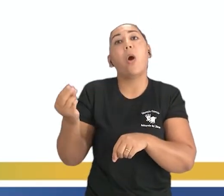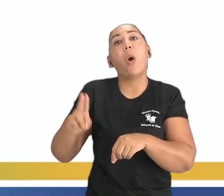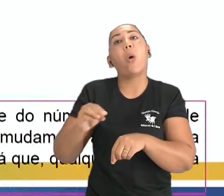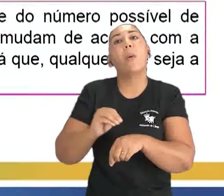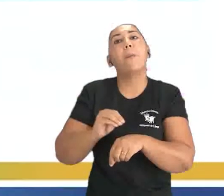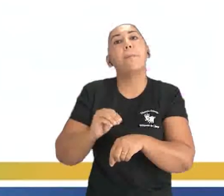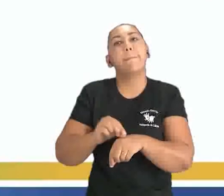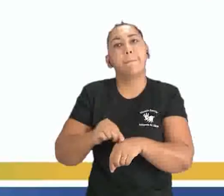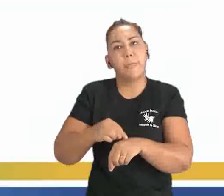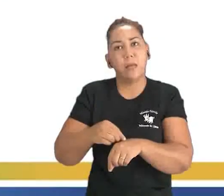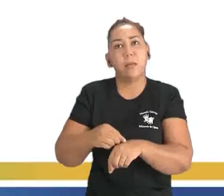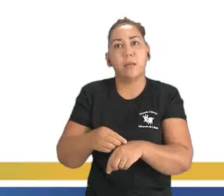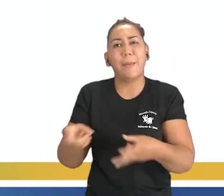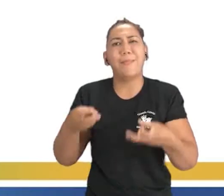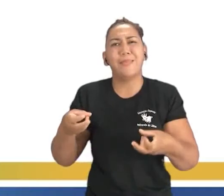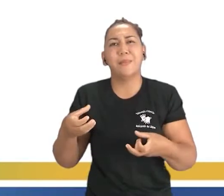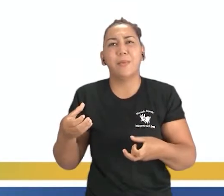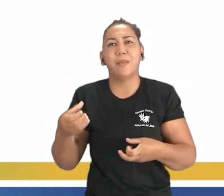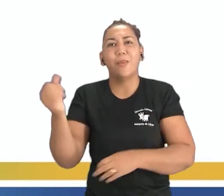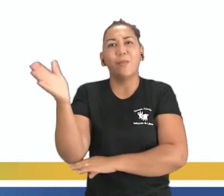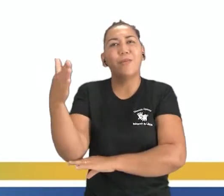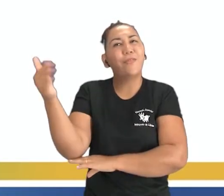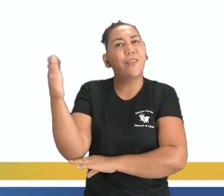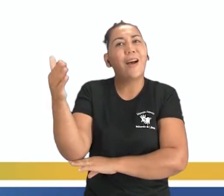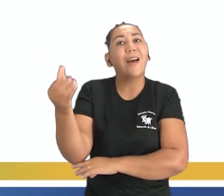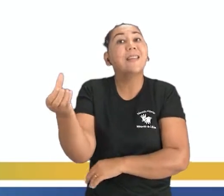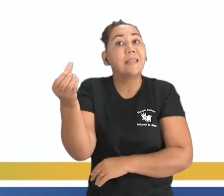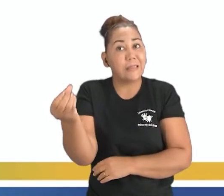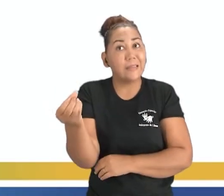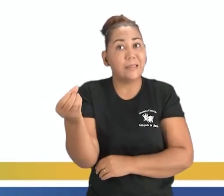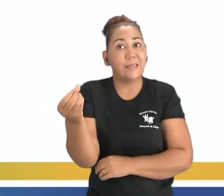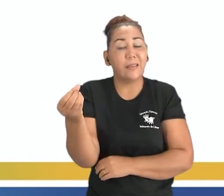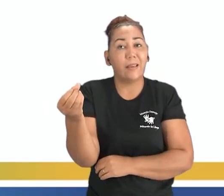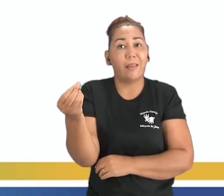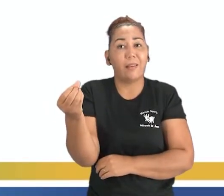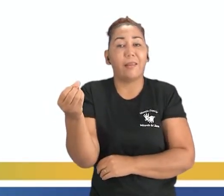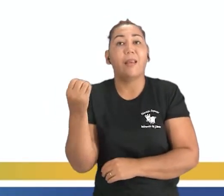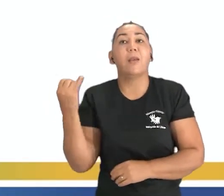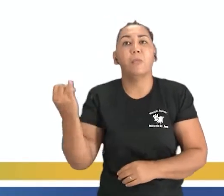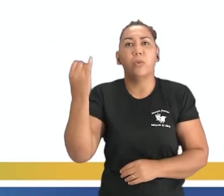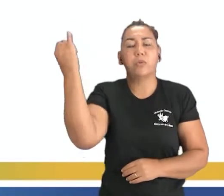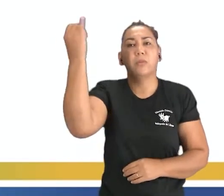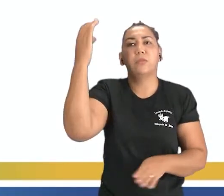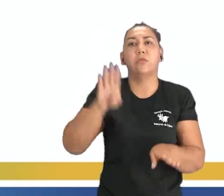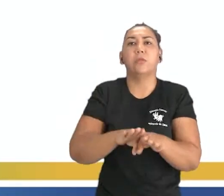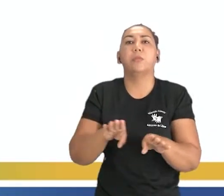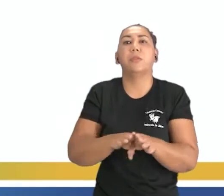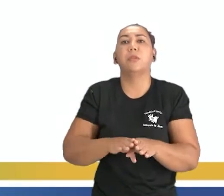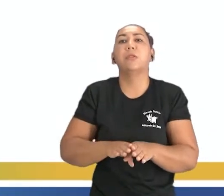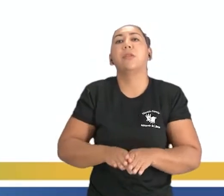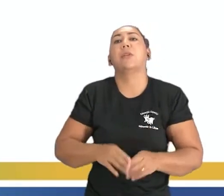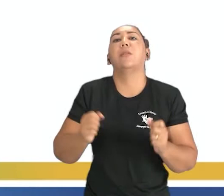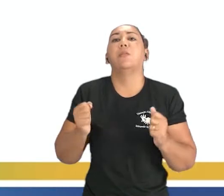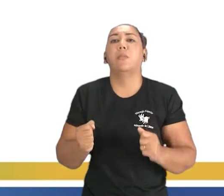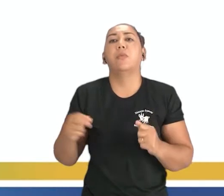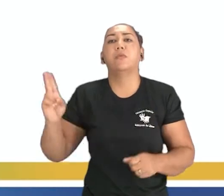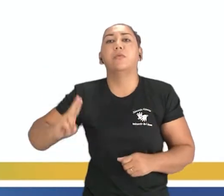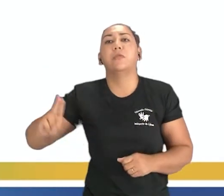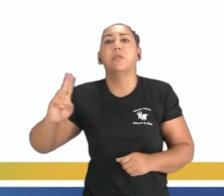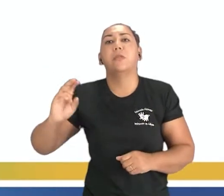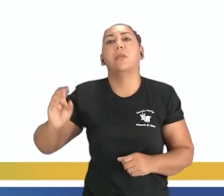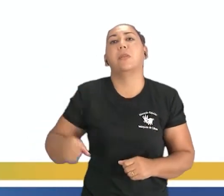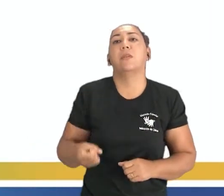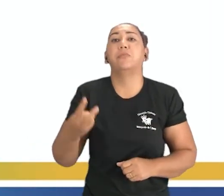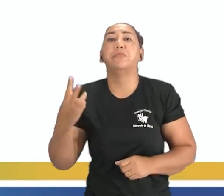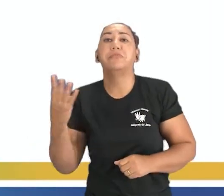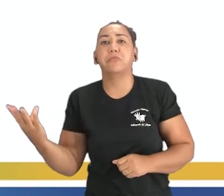bandeiras? Então, um fato importante aí que pode ser explorado, né, na contagem eficiente do número possível